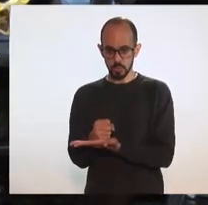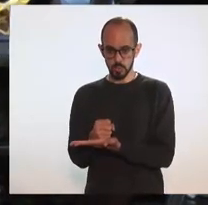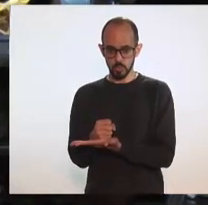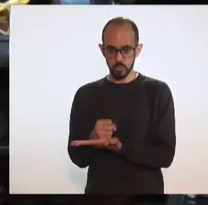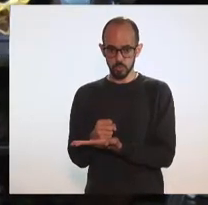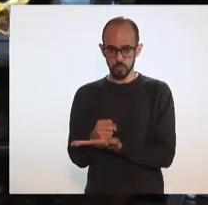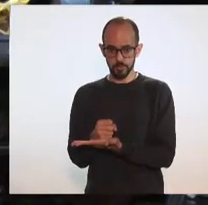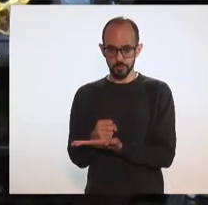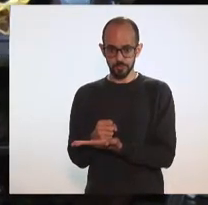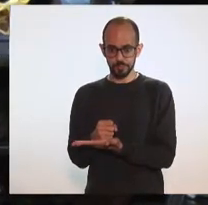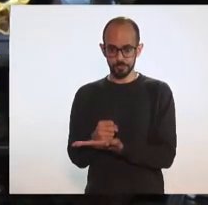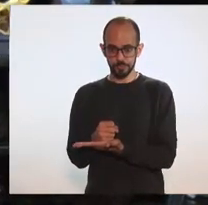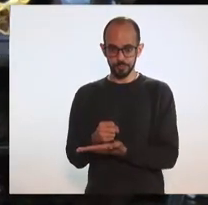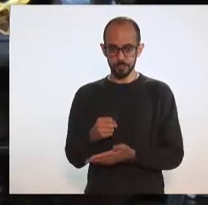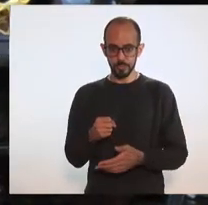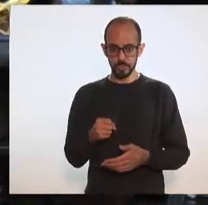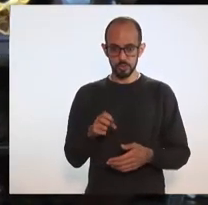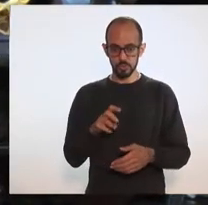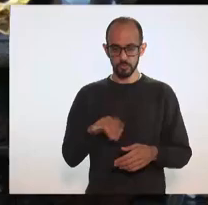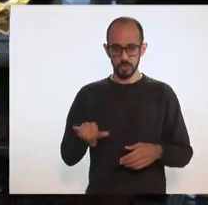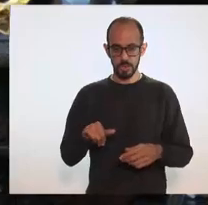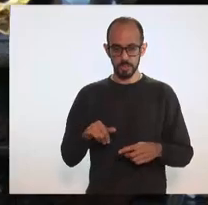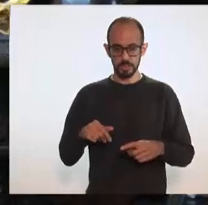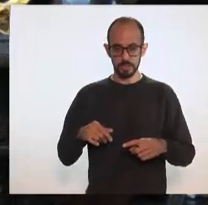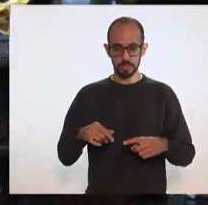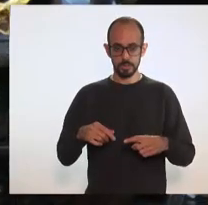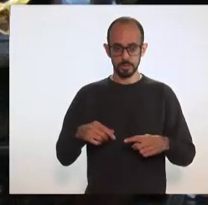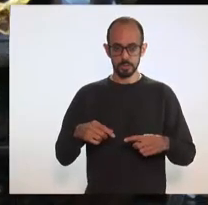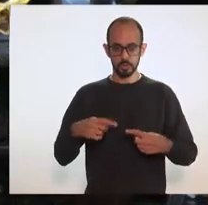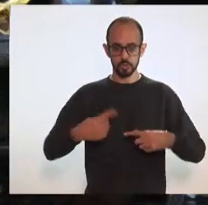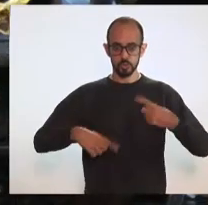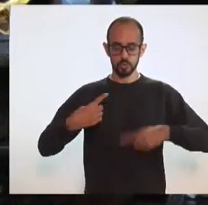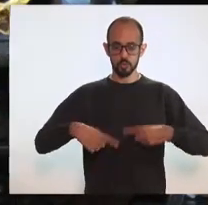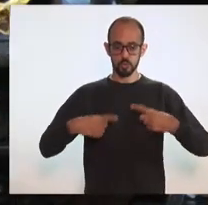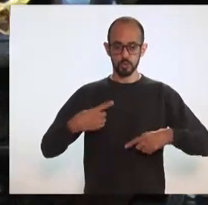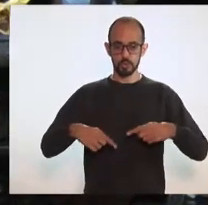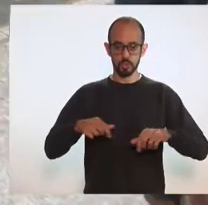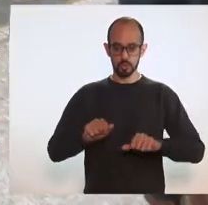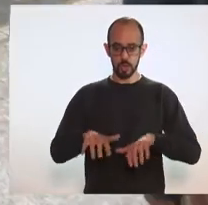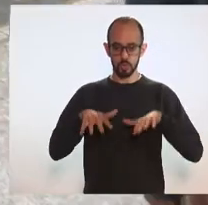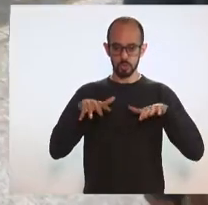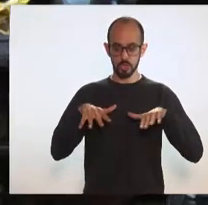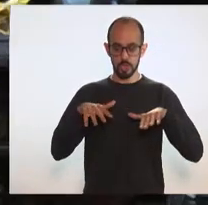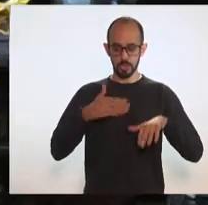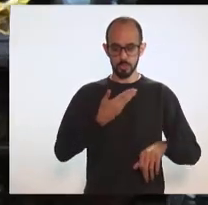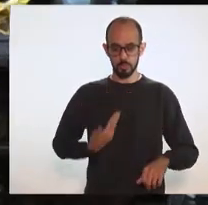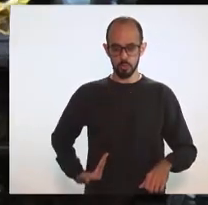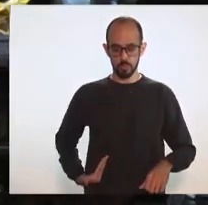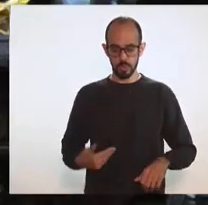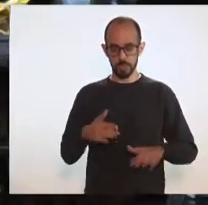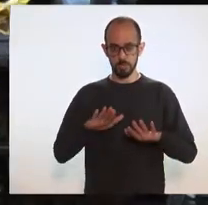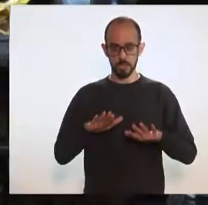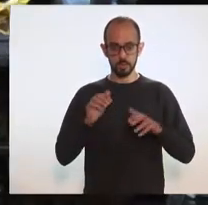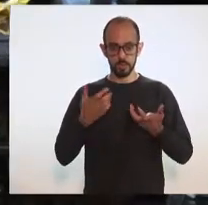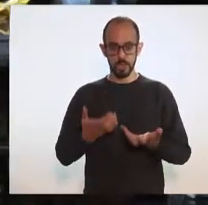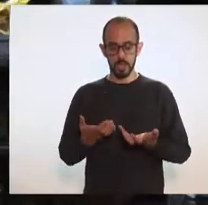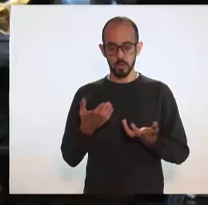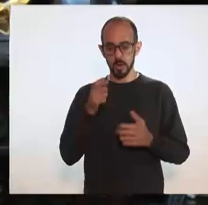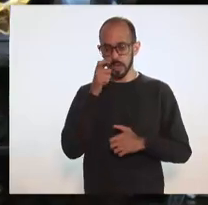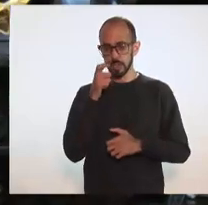Mas vamos discutir isso na e Na audiência tem aquele presente atenção